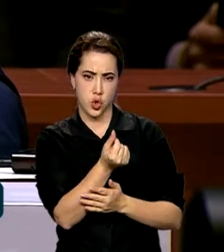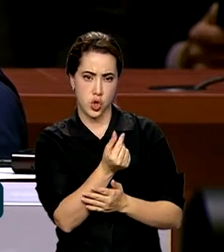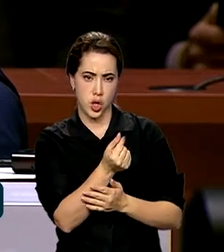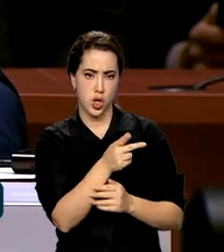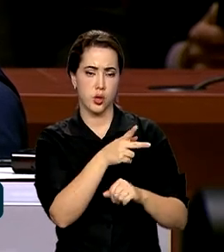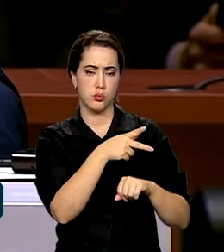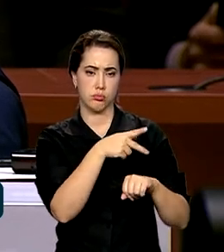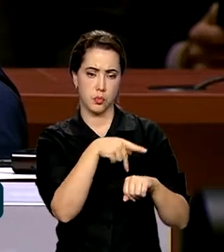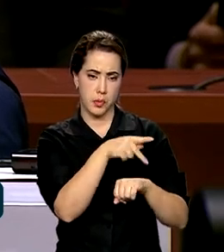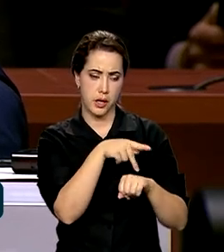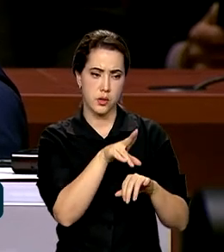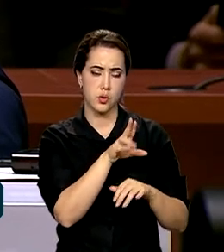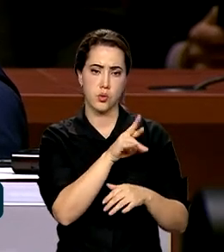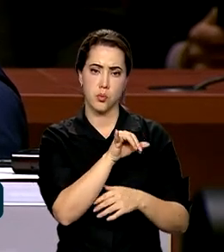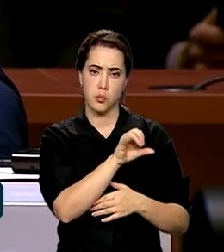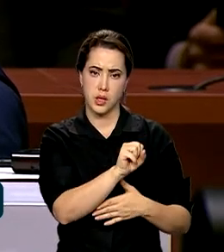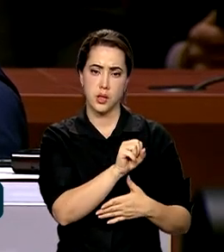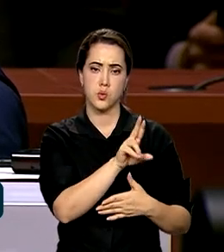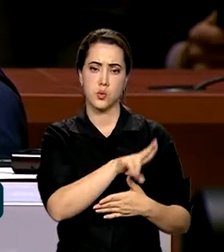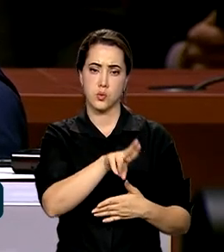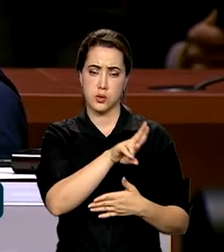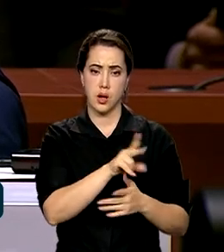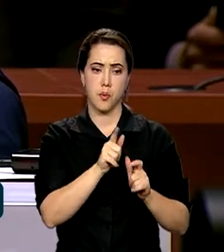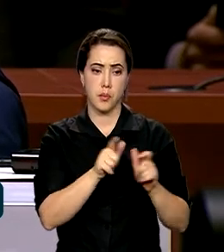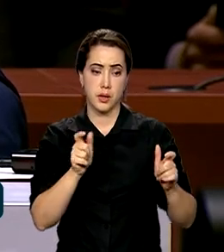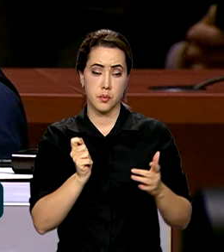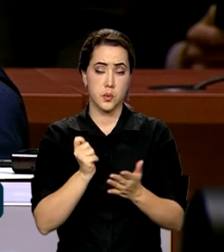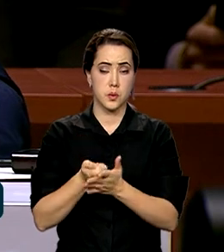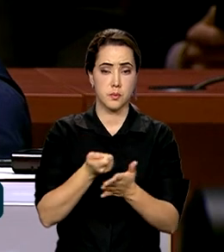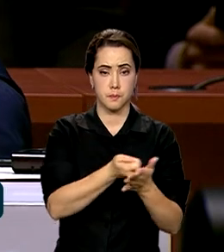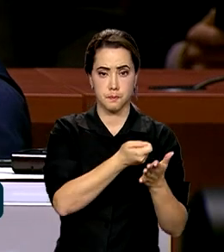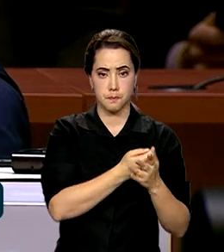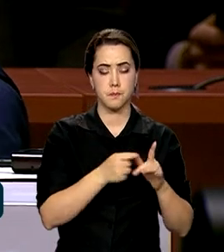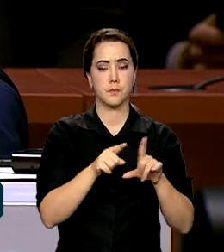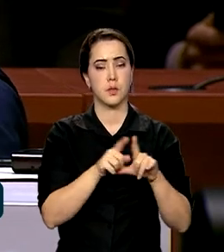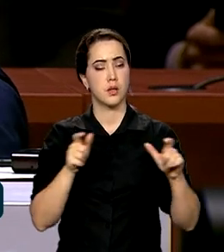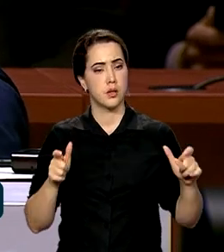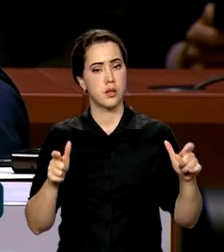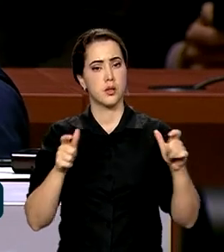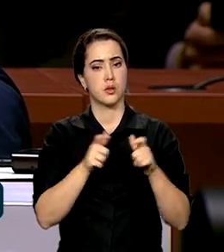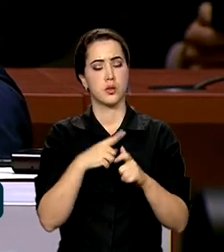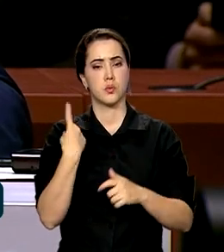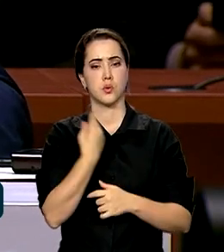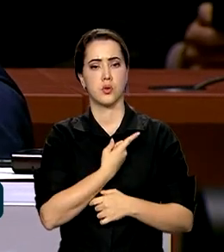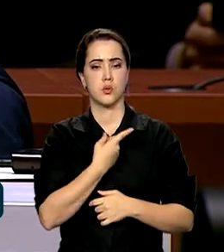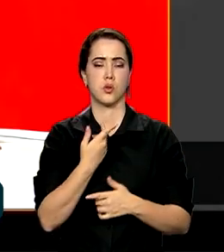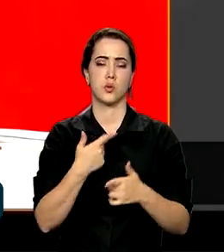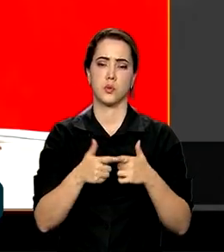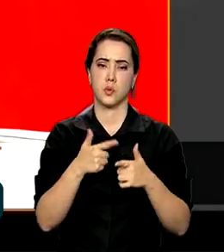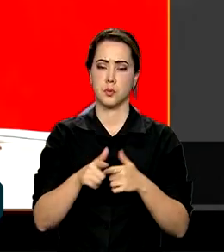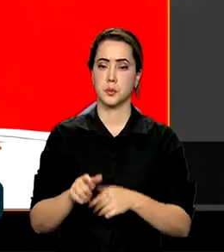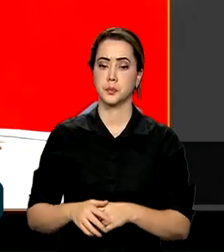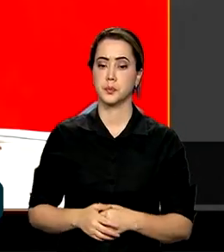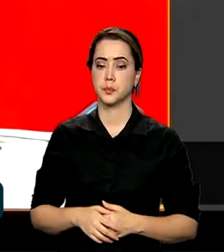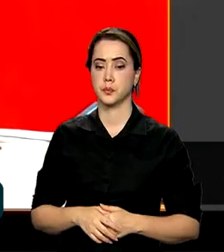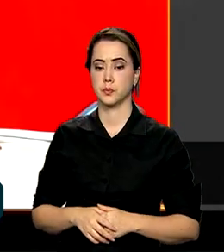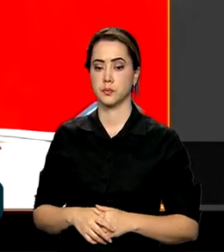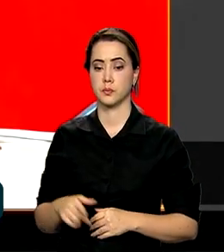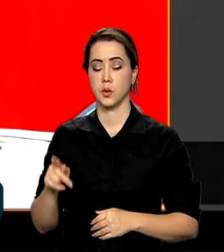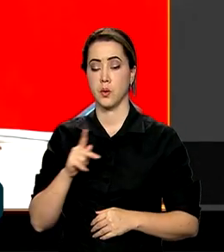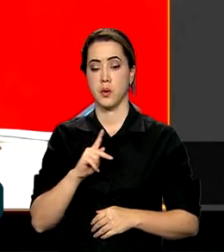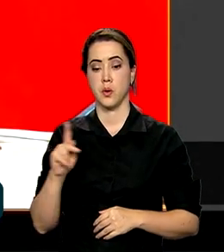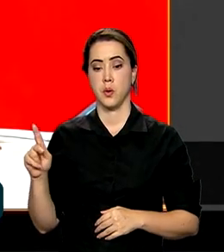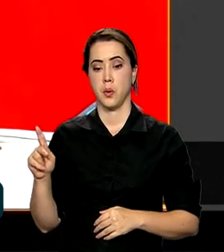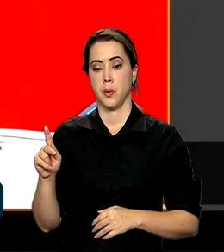dos BRICS aumentam nossas opções de pagamento e reduzem nossas vulnerabilidades. O presidente da